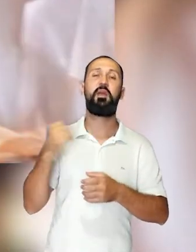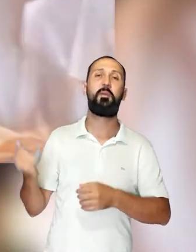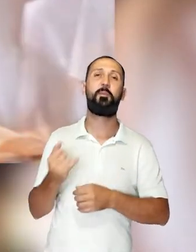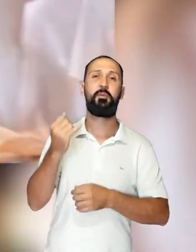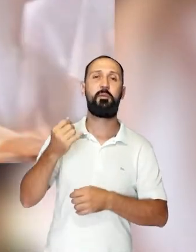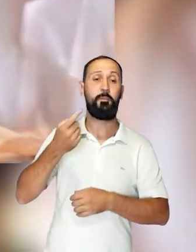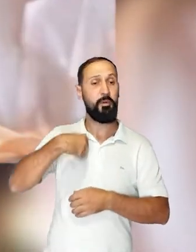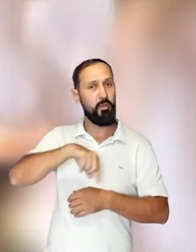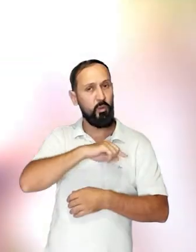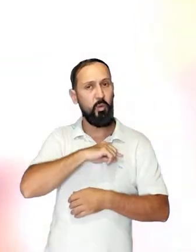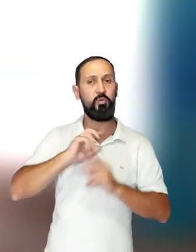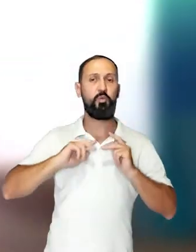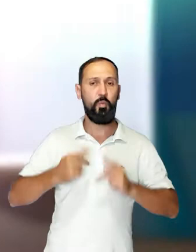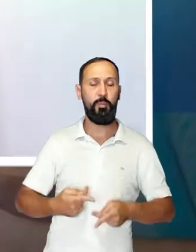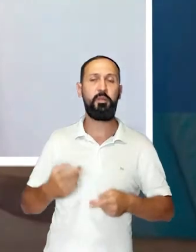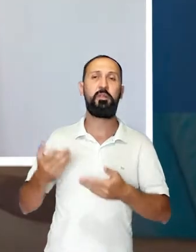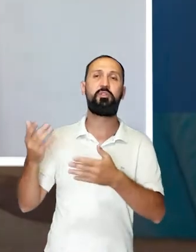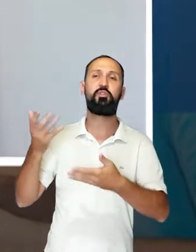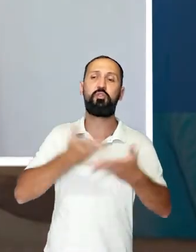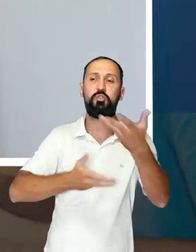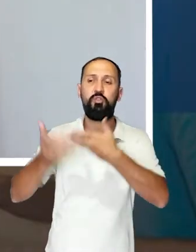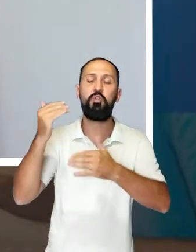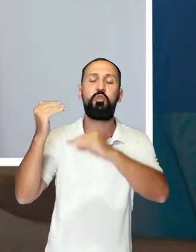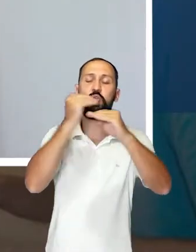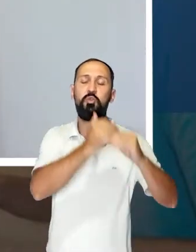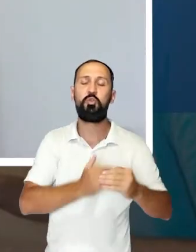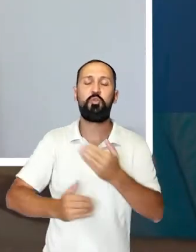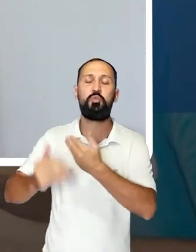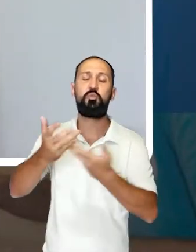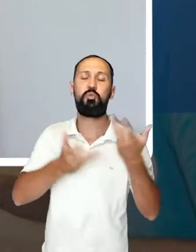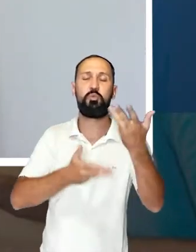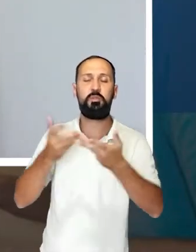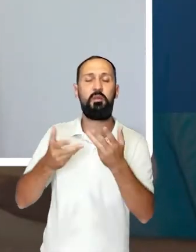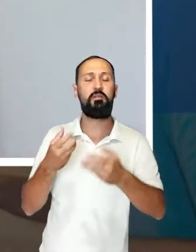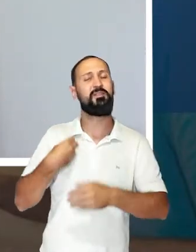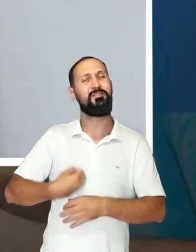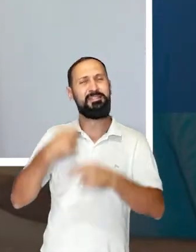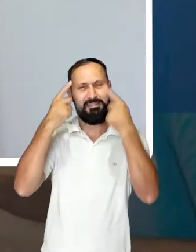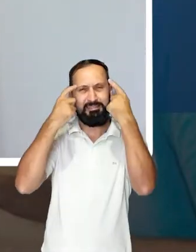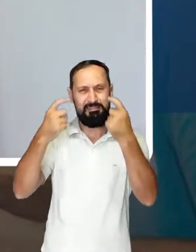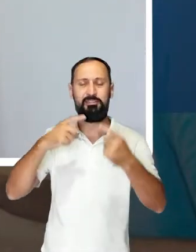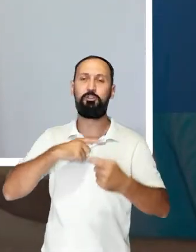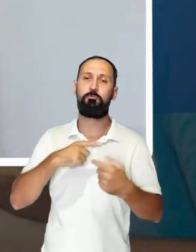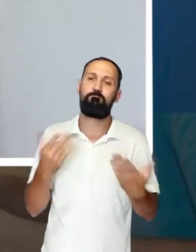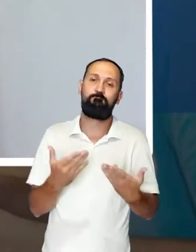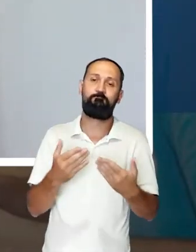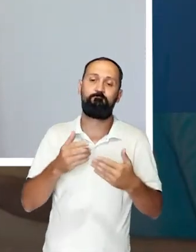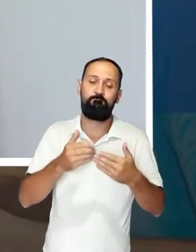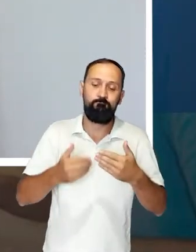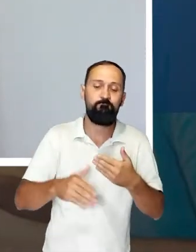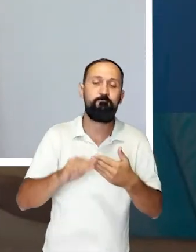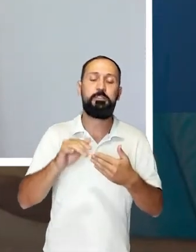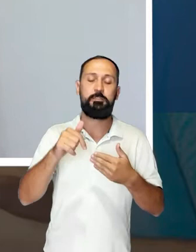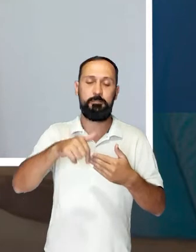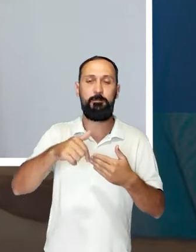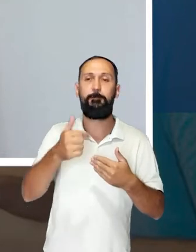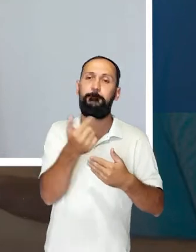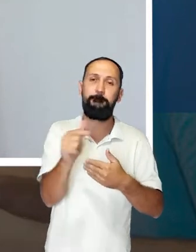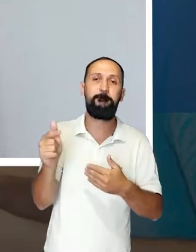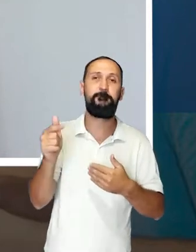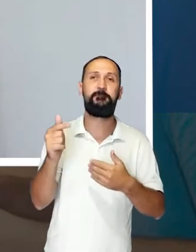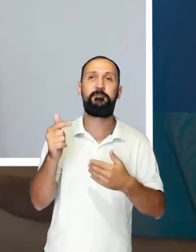da socialização humana, faz parte da necessidade humana nessa vida tão estressada que a gente tem. Sem